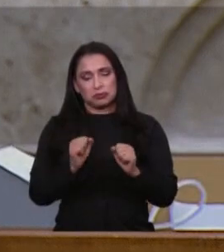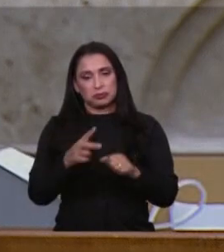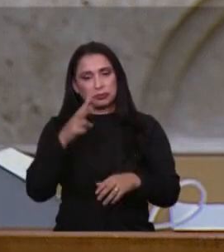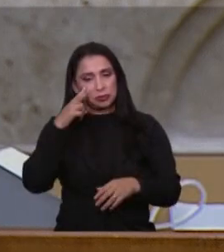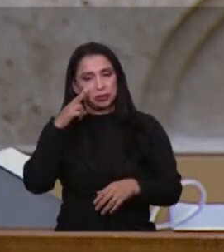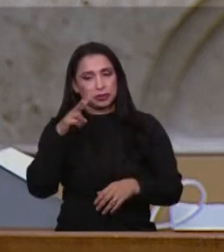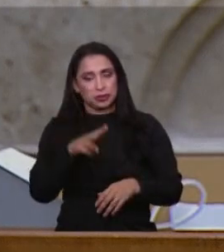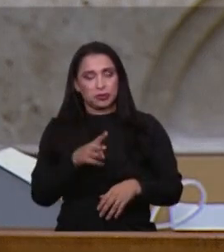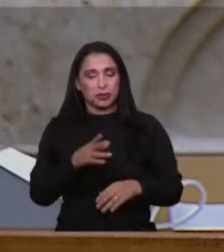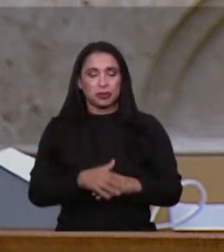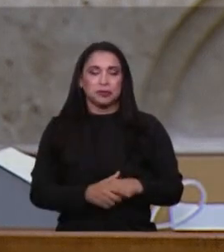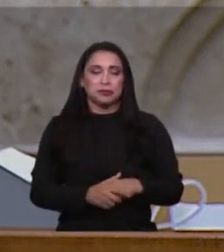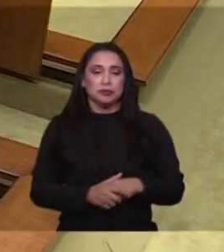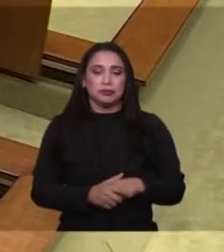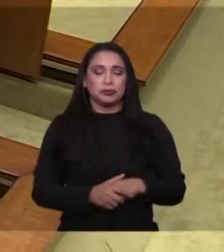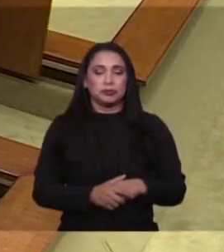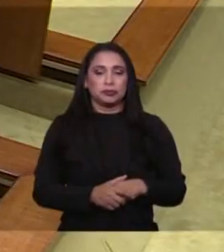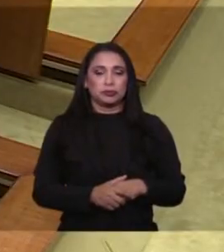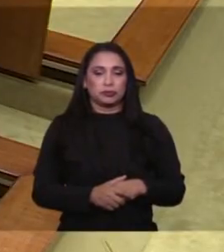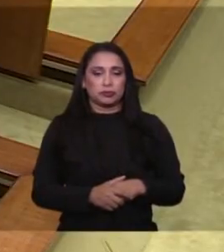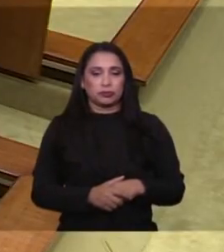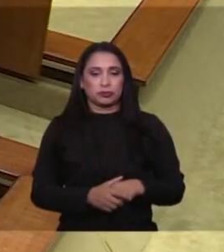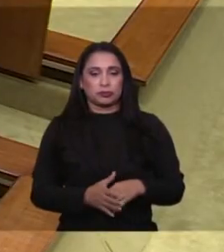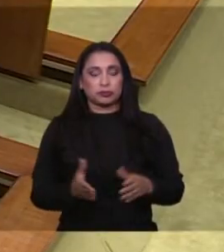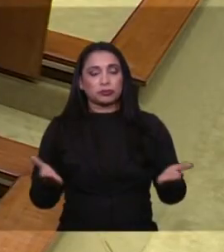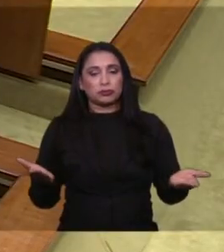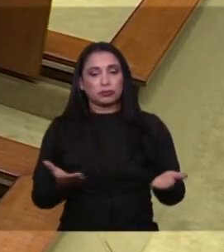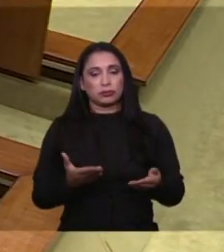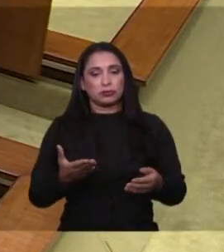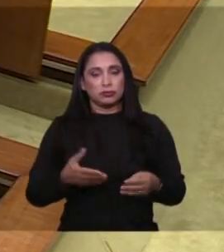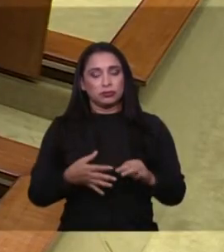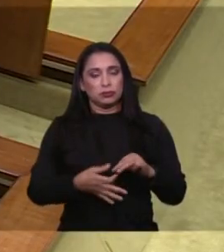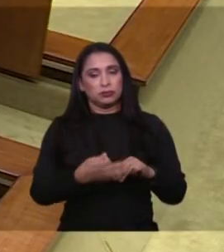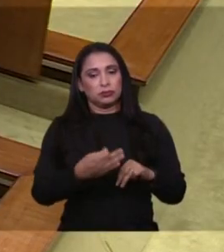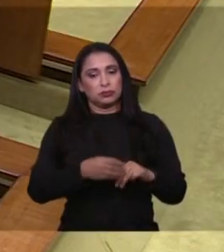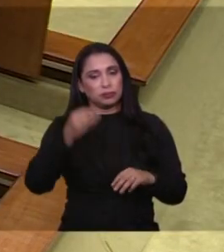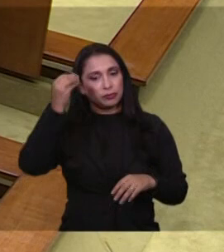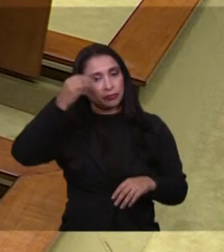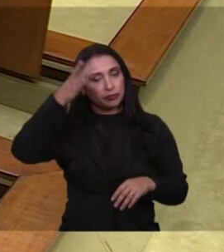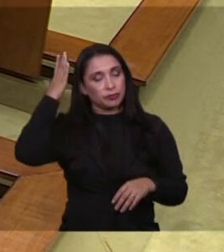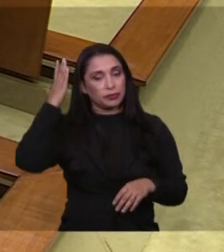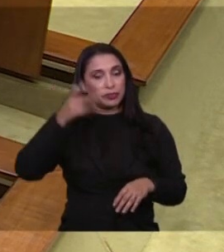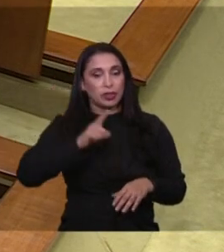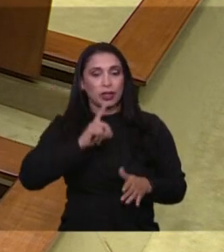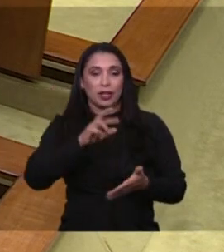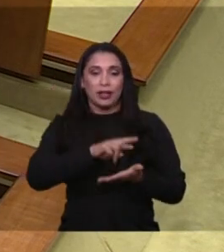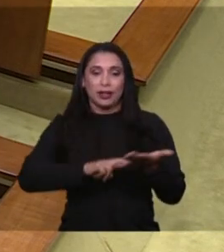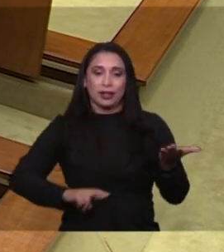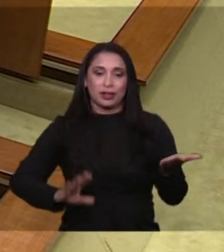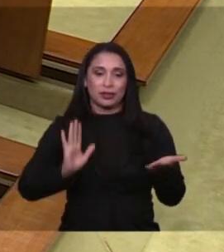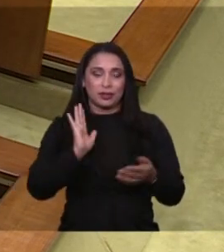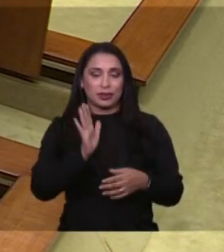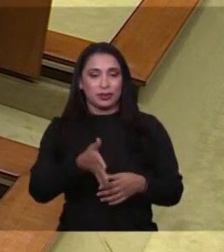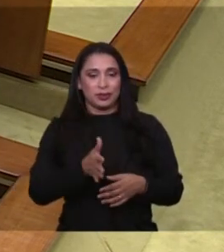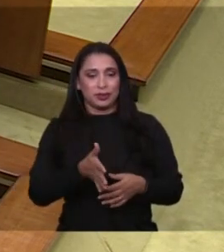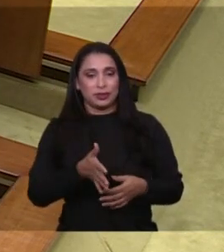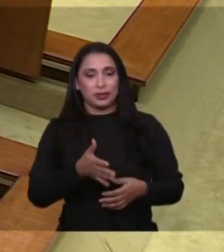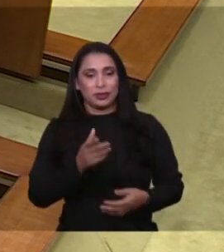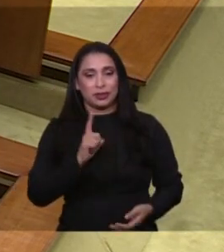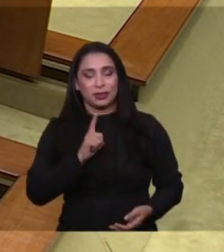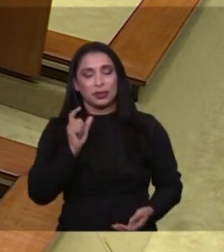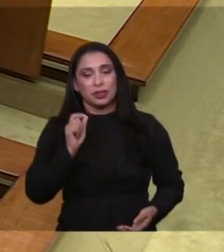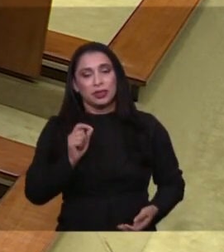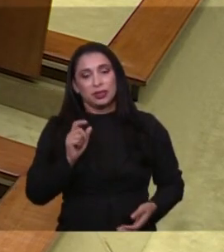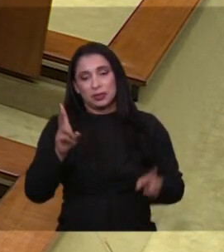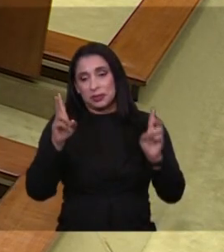assistir. Vossa Excelência tem a palavra, ministro. Senhor presidente, Vossa Excelência acabou efetivamente fazendo um relatório. Não. Fazendo um bom